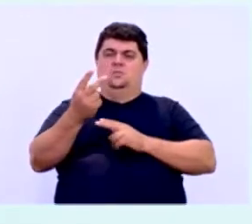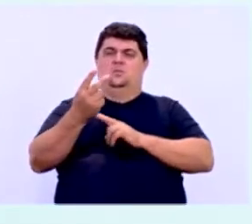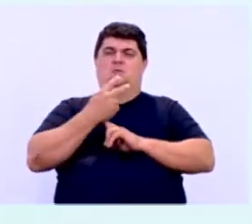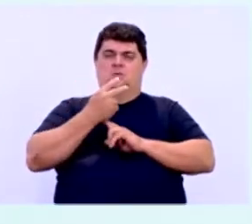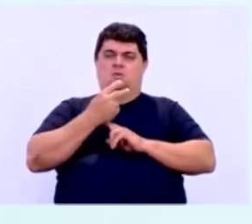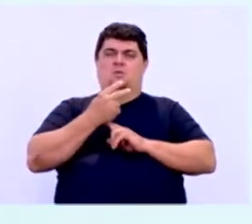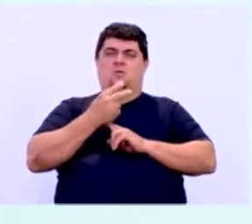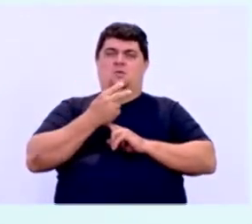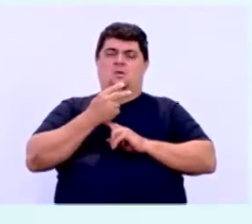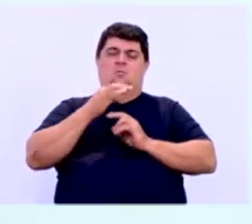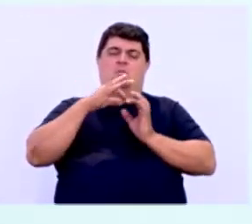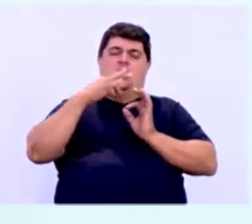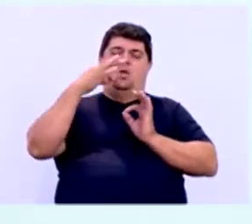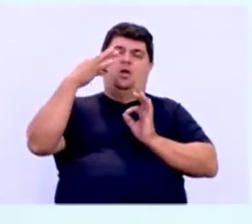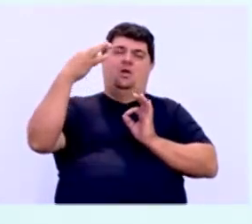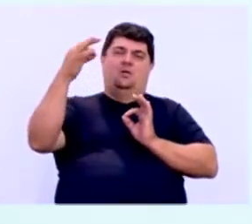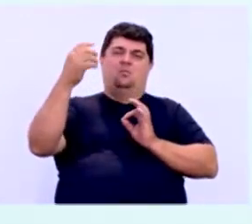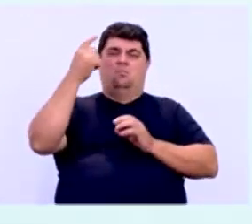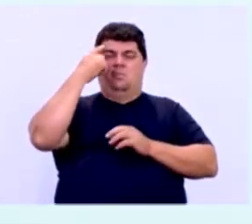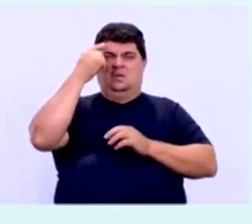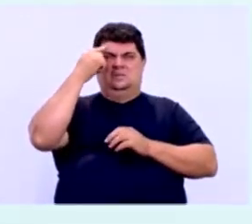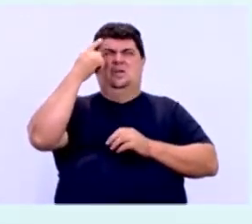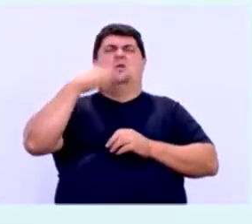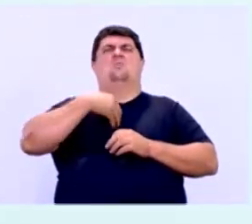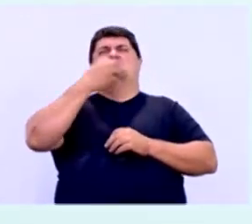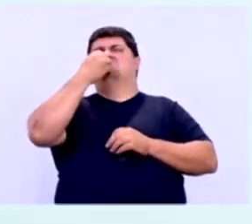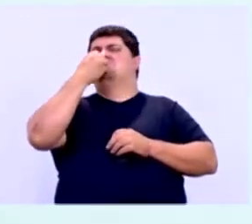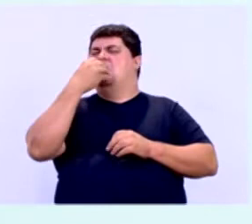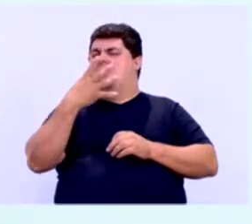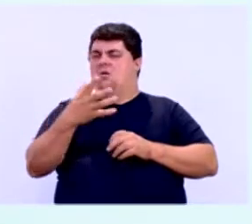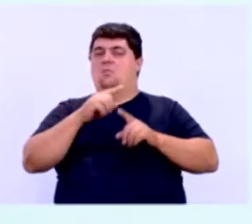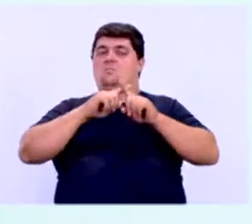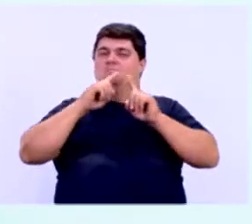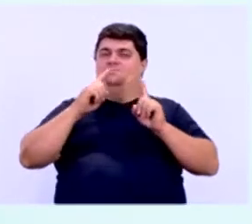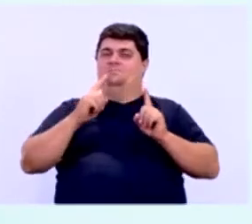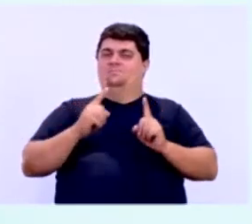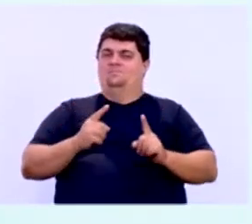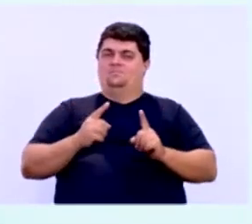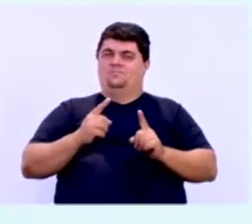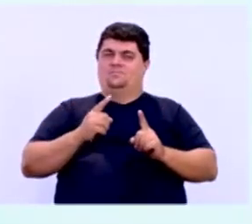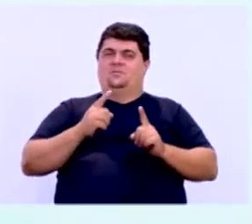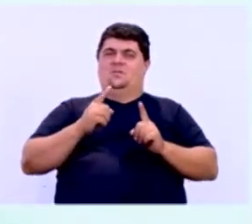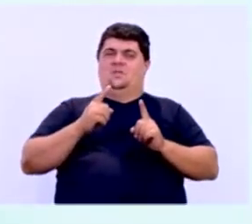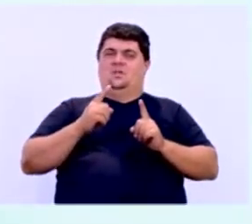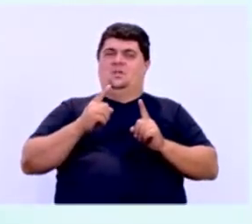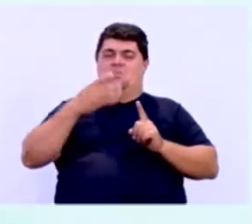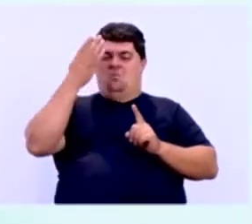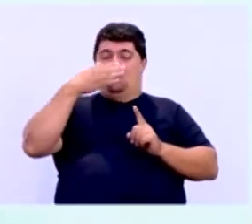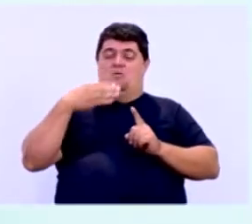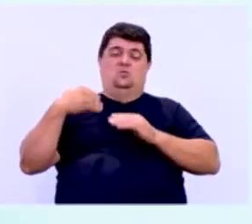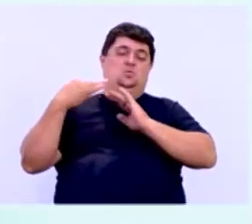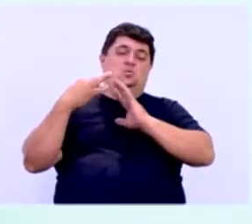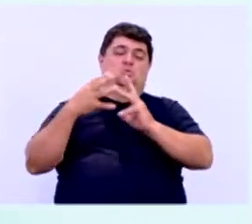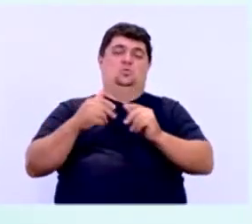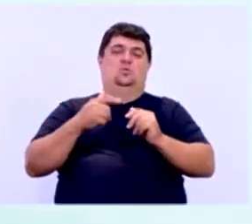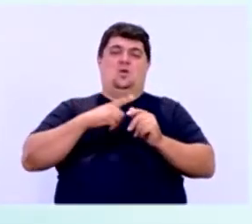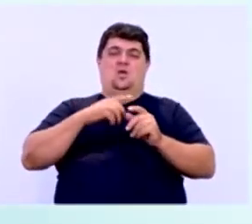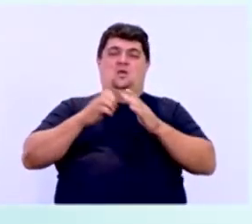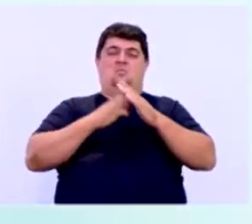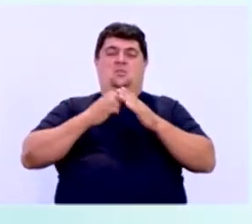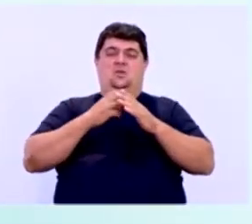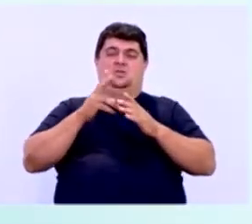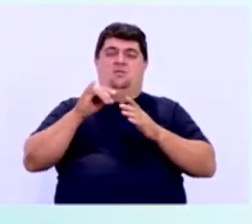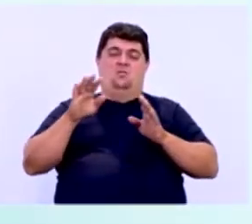desculpa, a longo prazo, pensa que está fazendo um bom negócio, dá suas máquinas, os equipamentos como garantia, e aí a sua empresa não